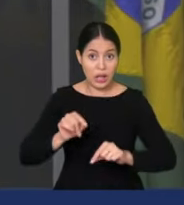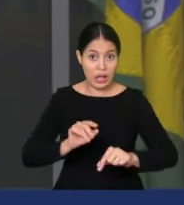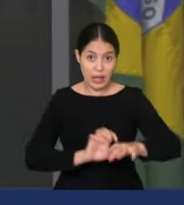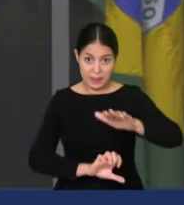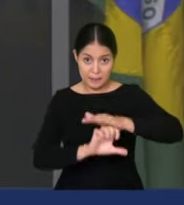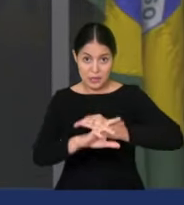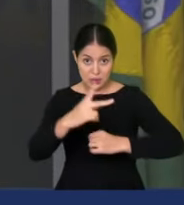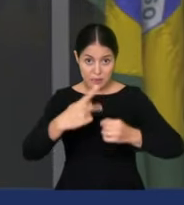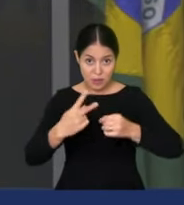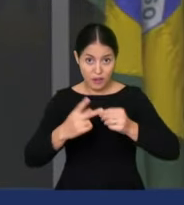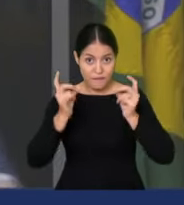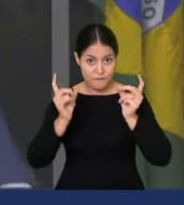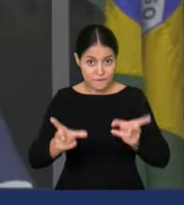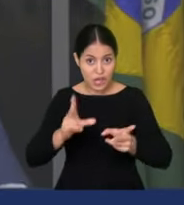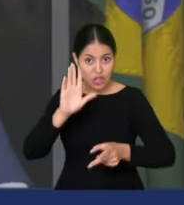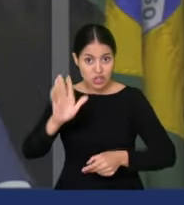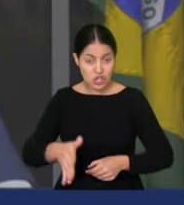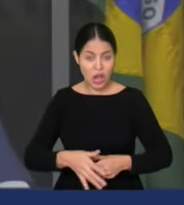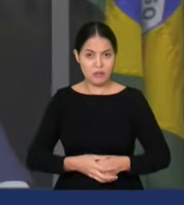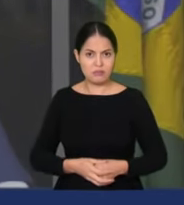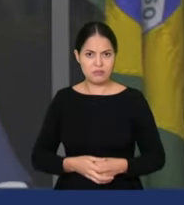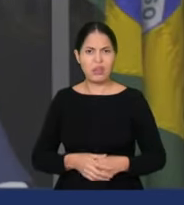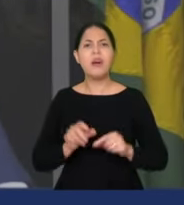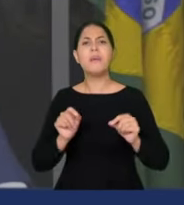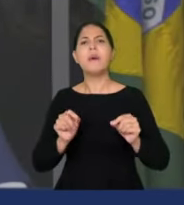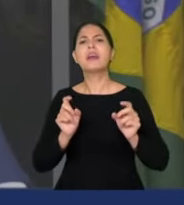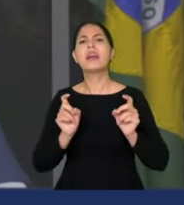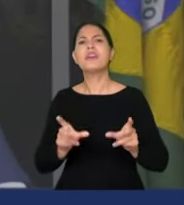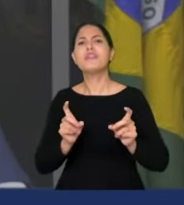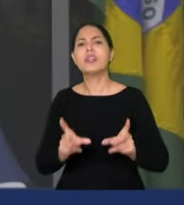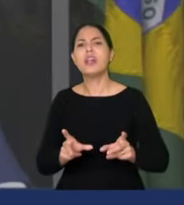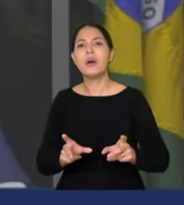foi vendida pelo PT, foi vendida por Lula.